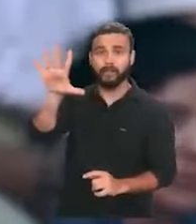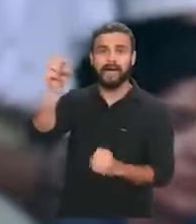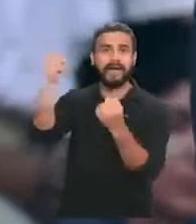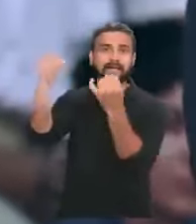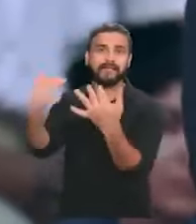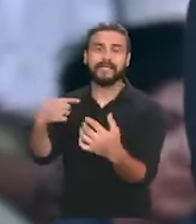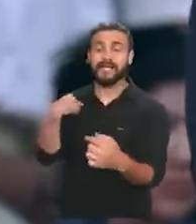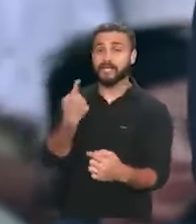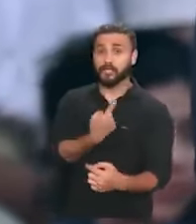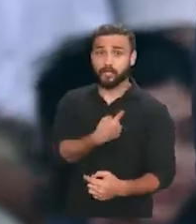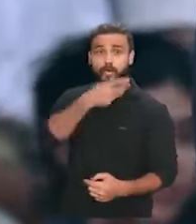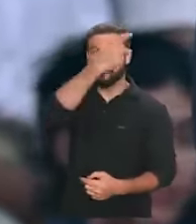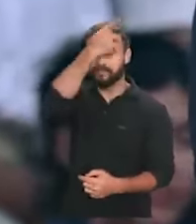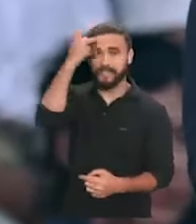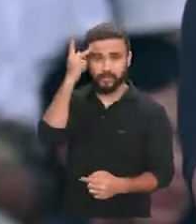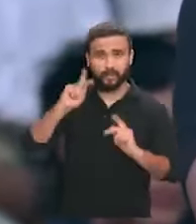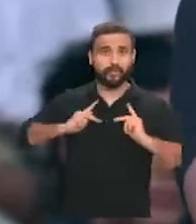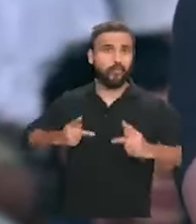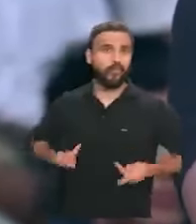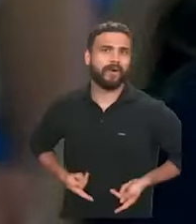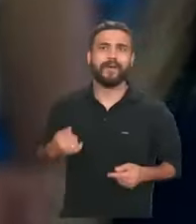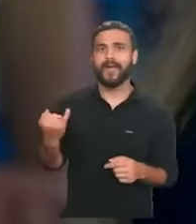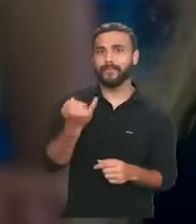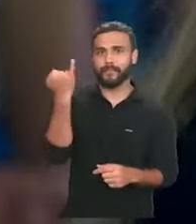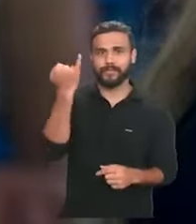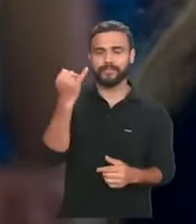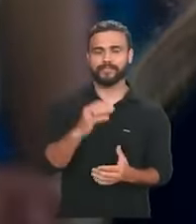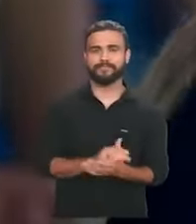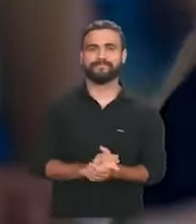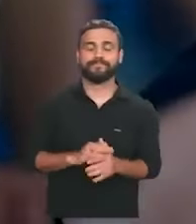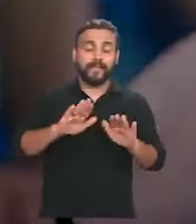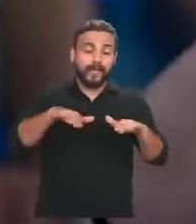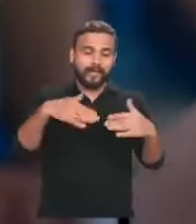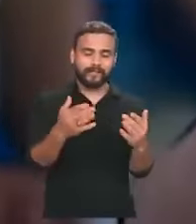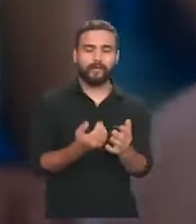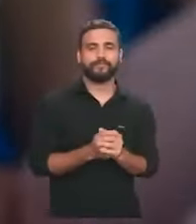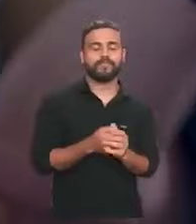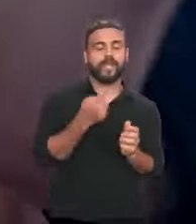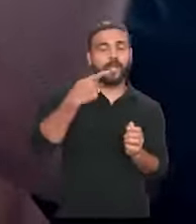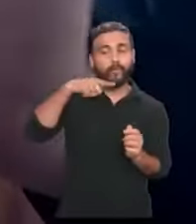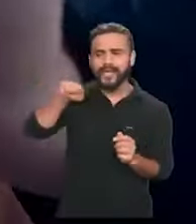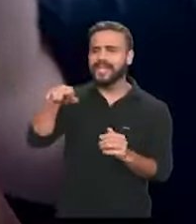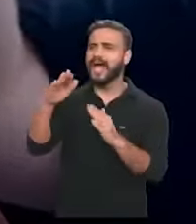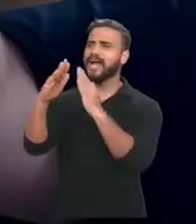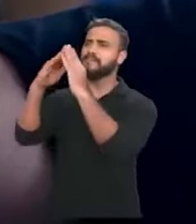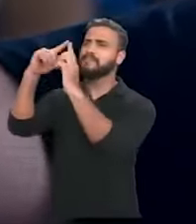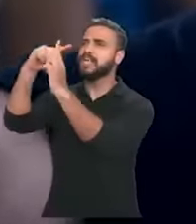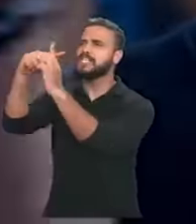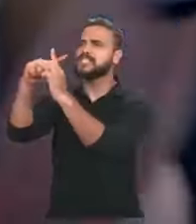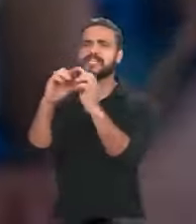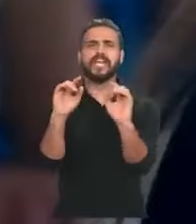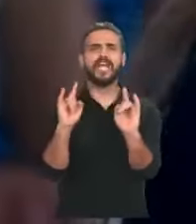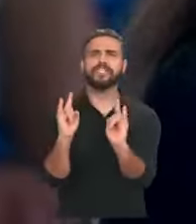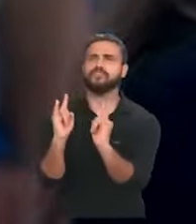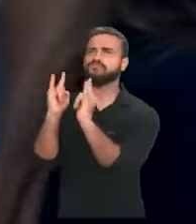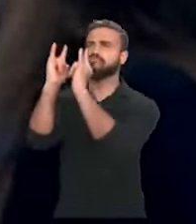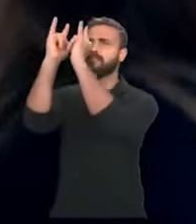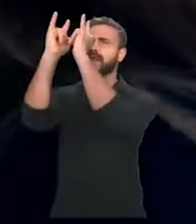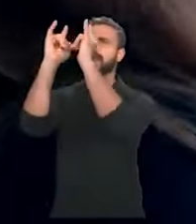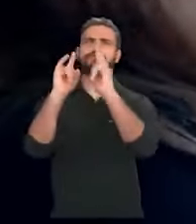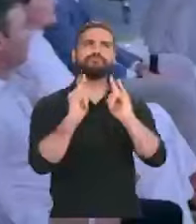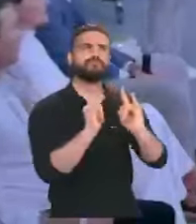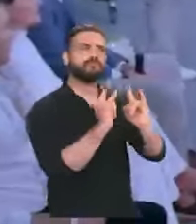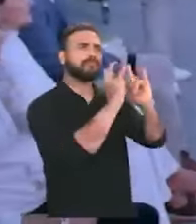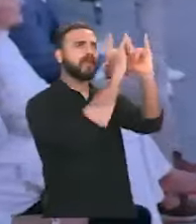igrejas aí tinha Universal ali na frente tinha Presbiteriana Batista é Jesus Vive eu comecei a